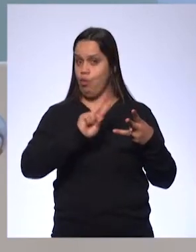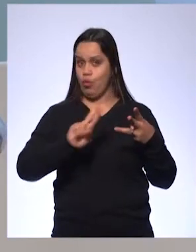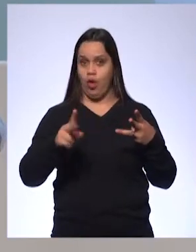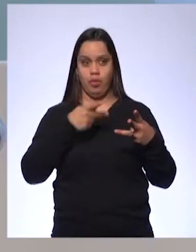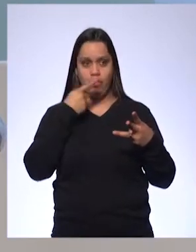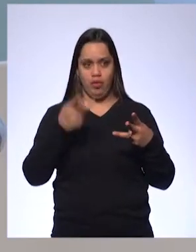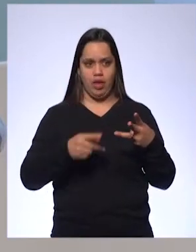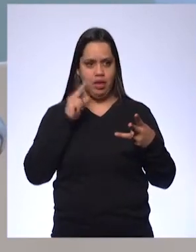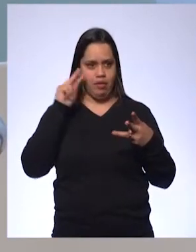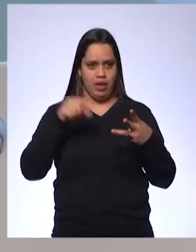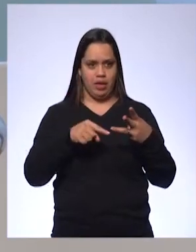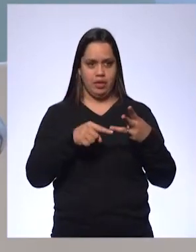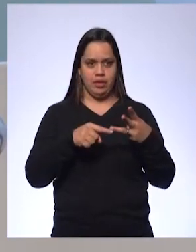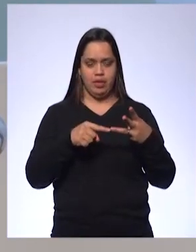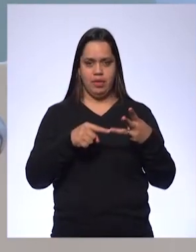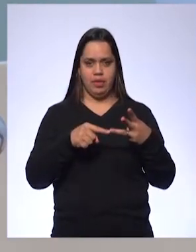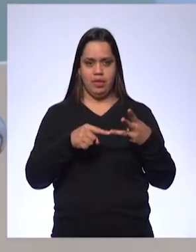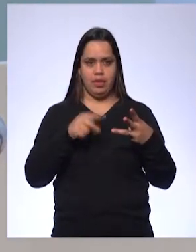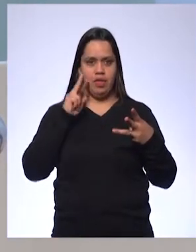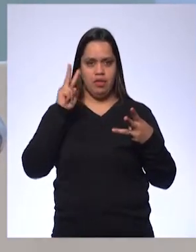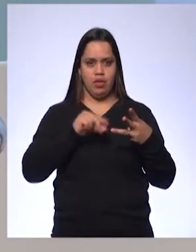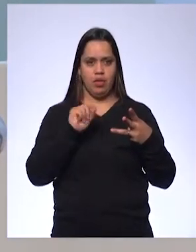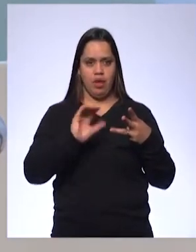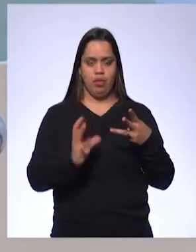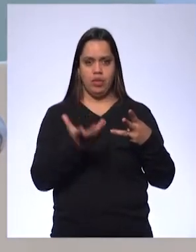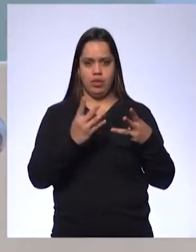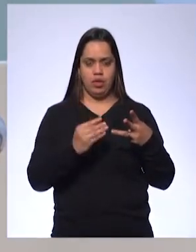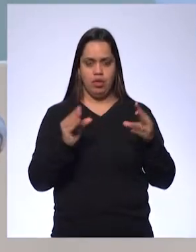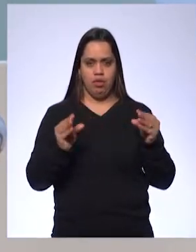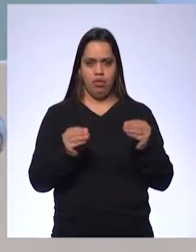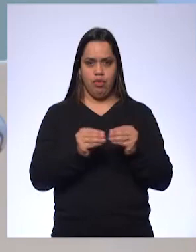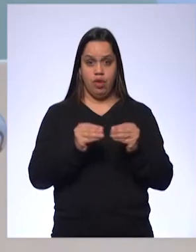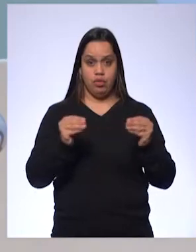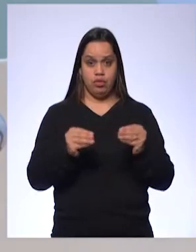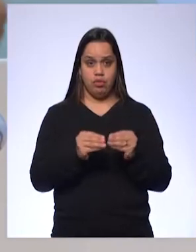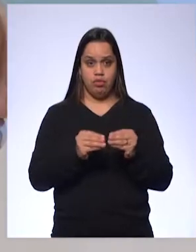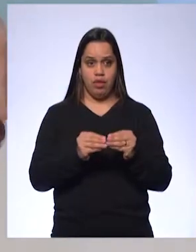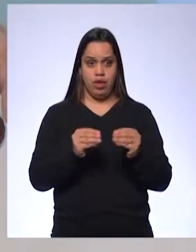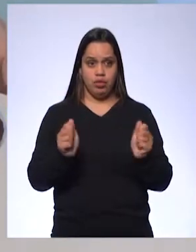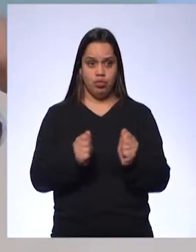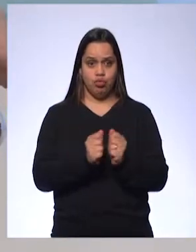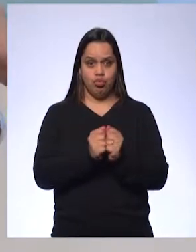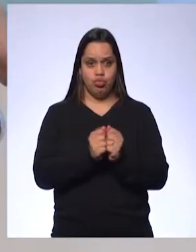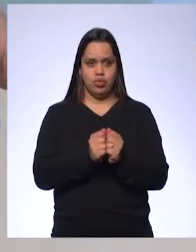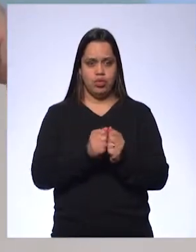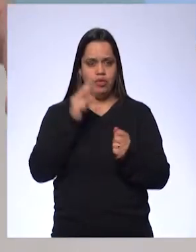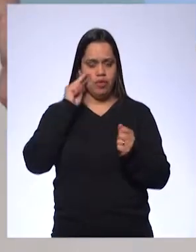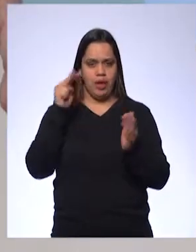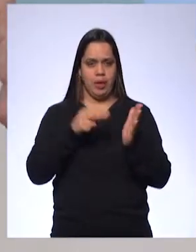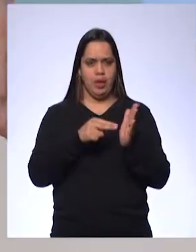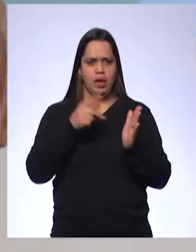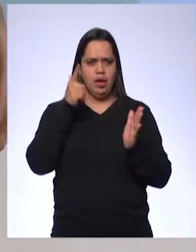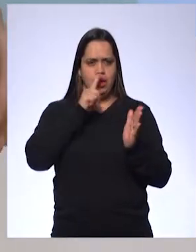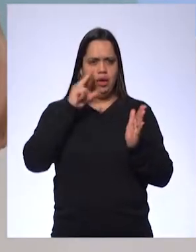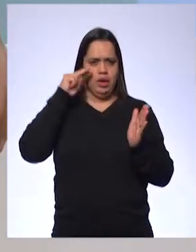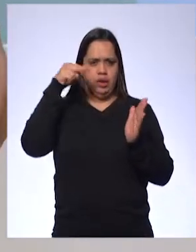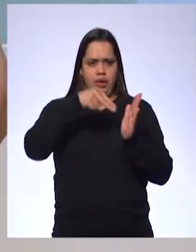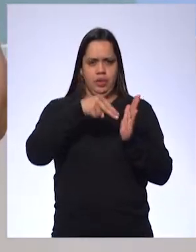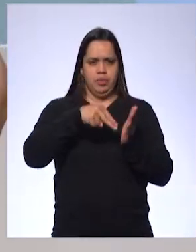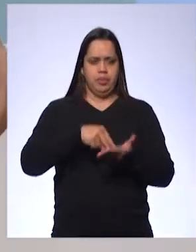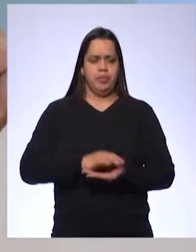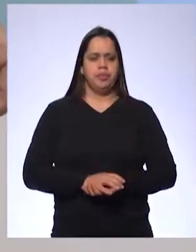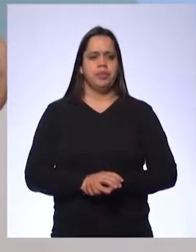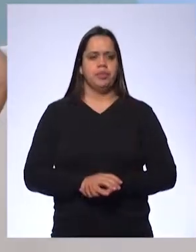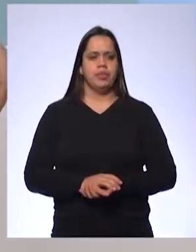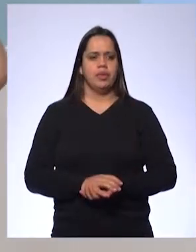vai jogando assim, ó, ela vai se juntando de uma certa forma. Dá para pegar aqui em...